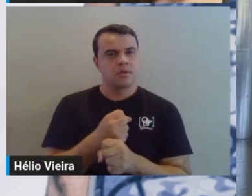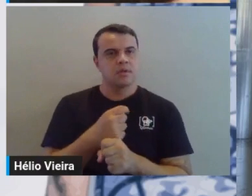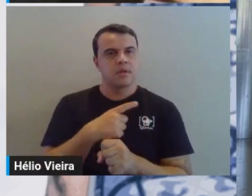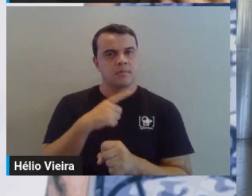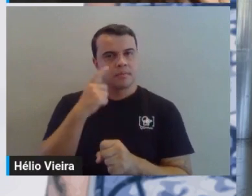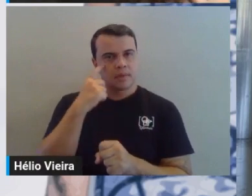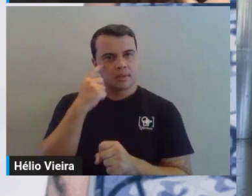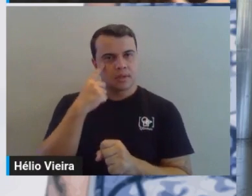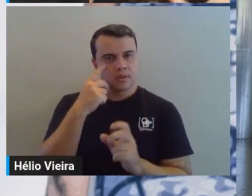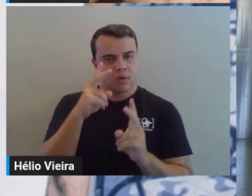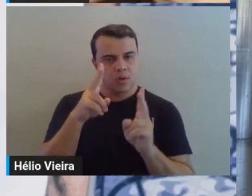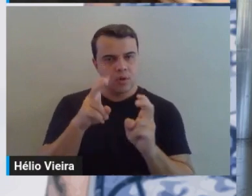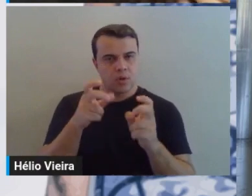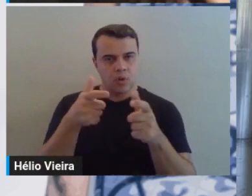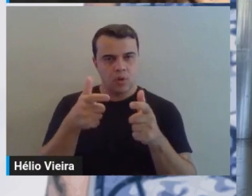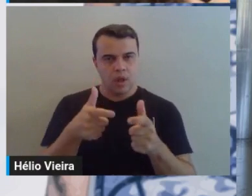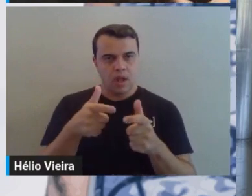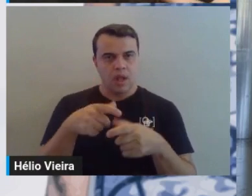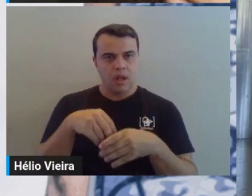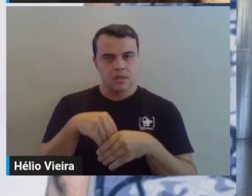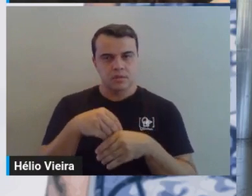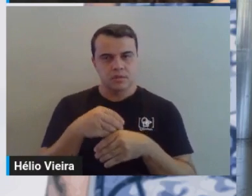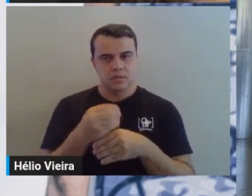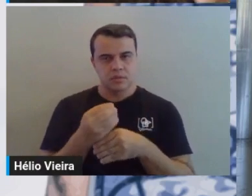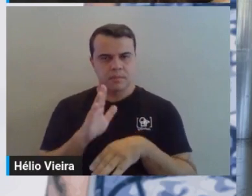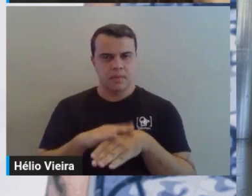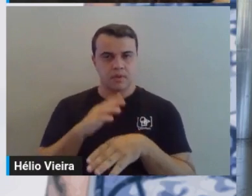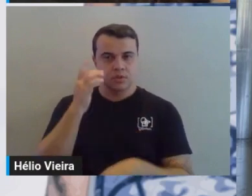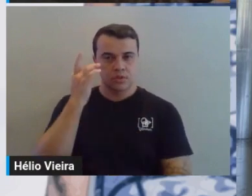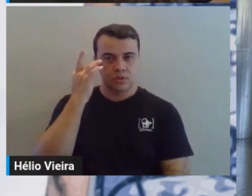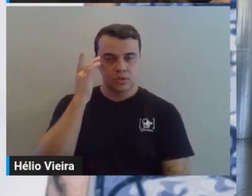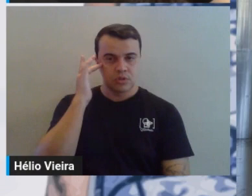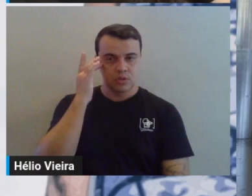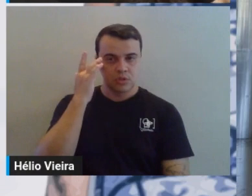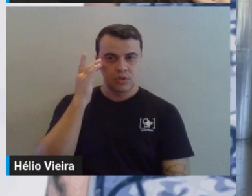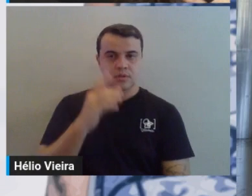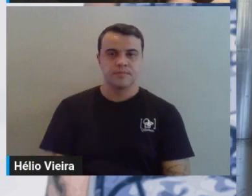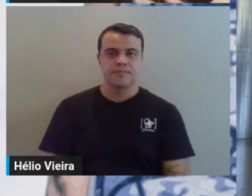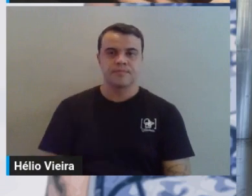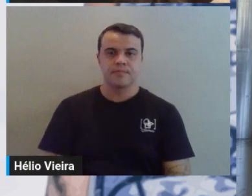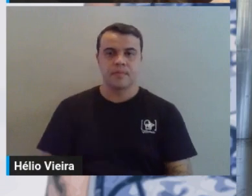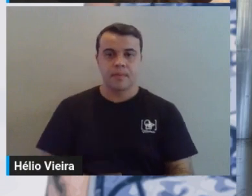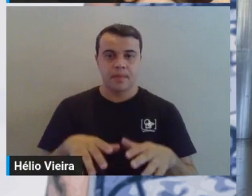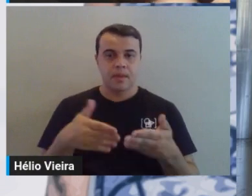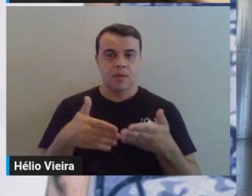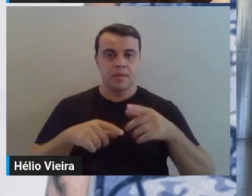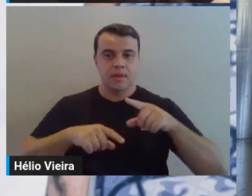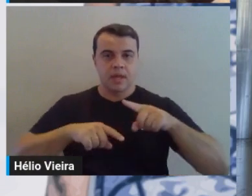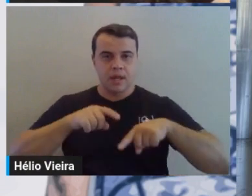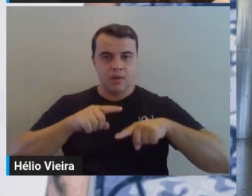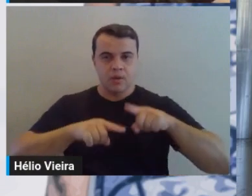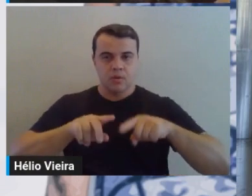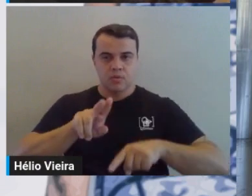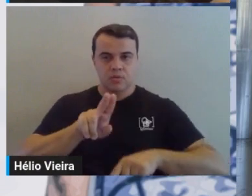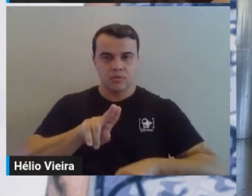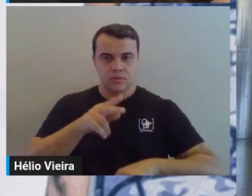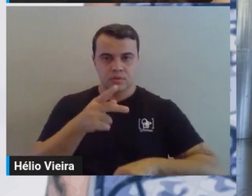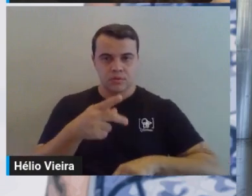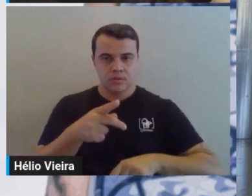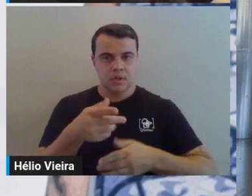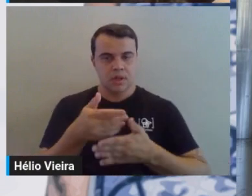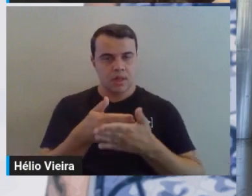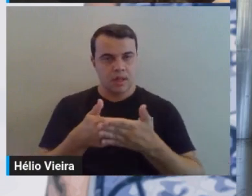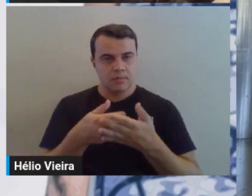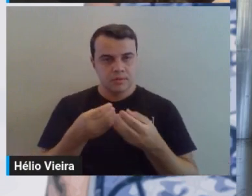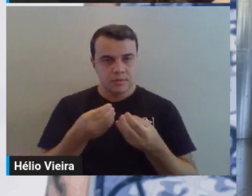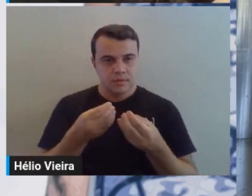pensado para ser um cassino, um lugar mais luxuoso. Então, os materiais utilizados nesse equipamento trazem